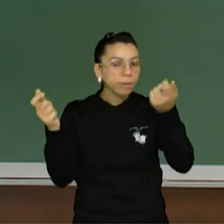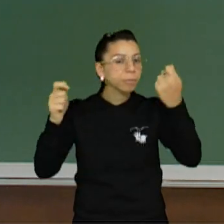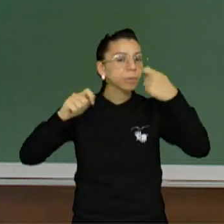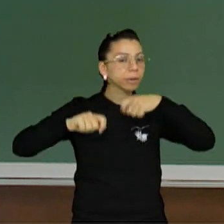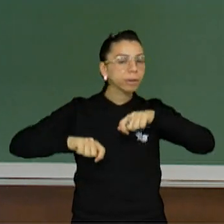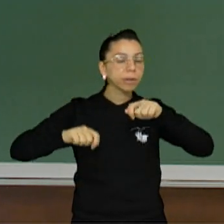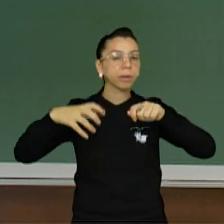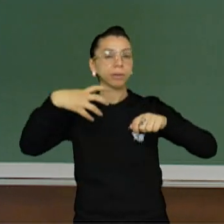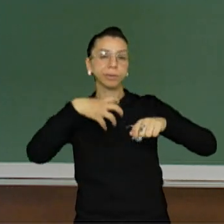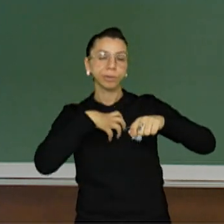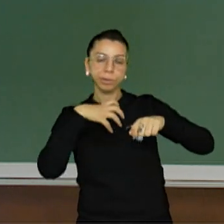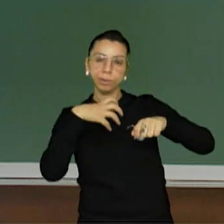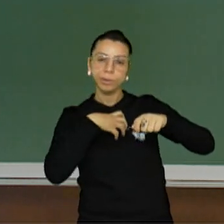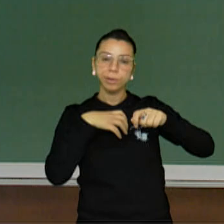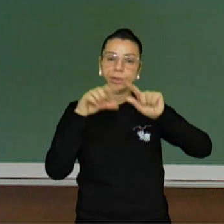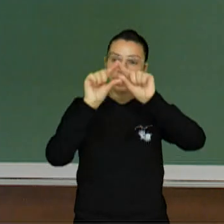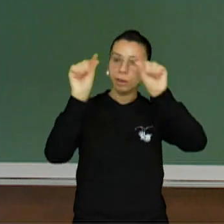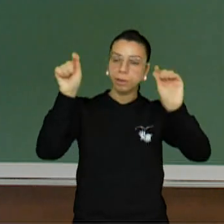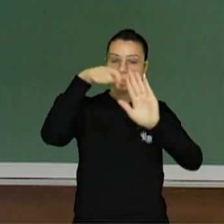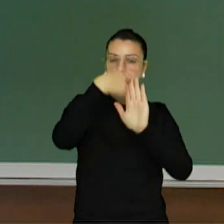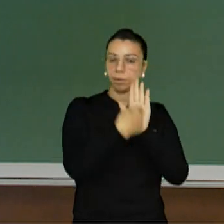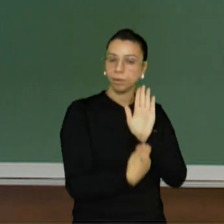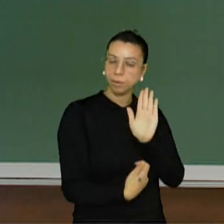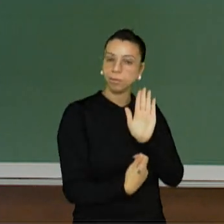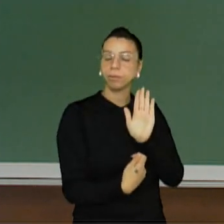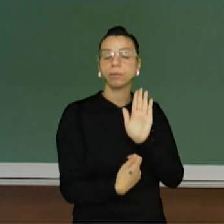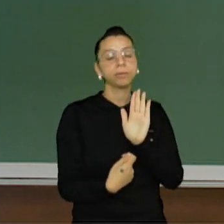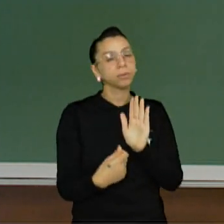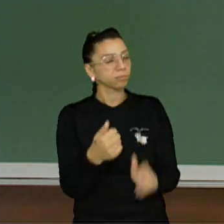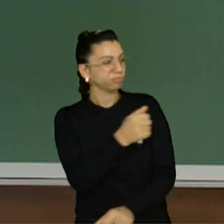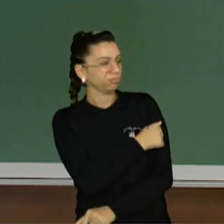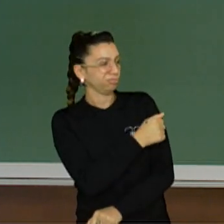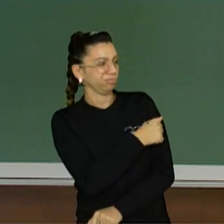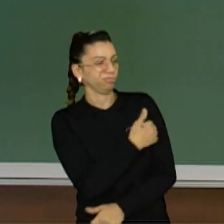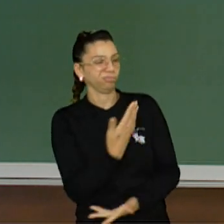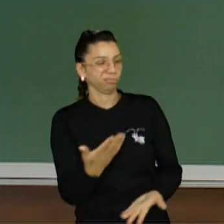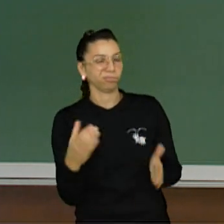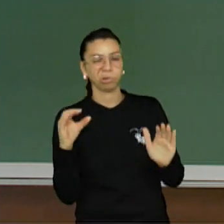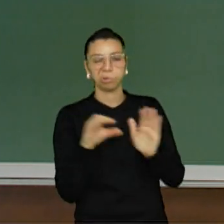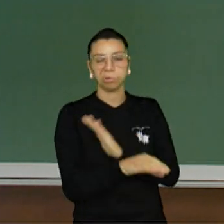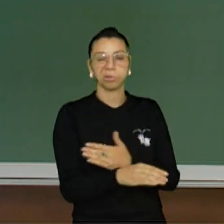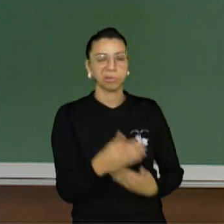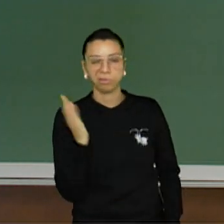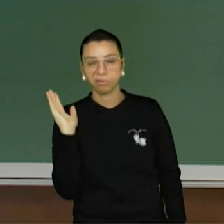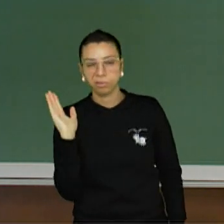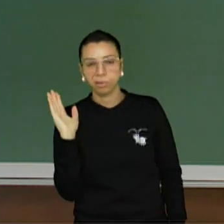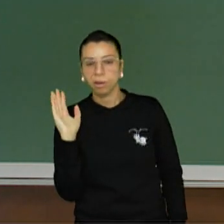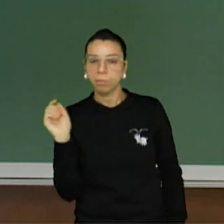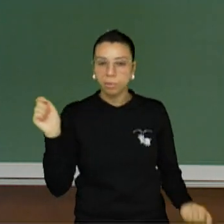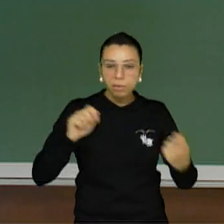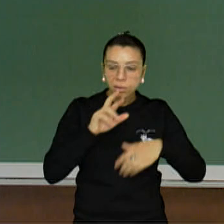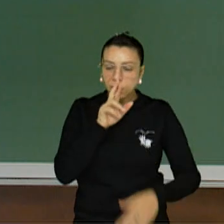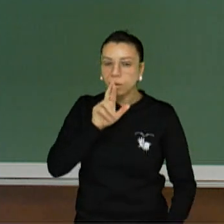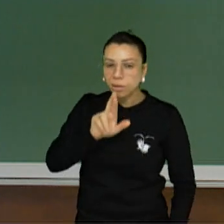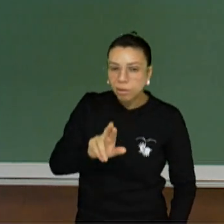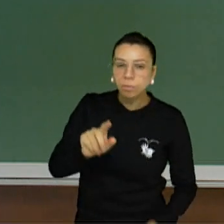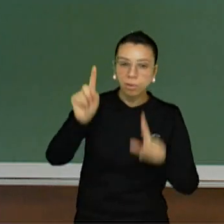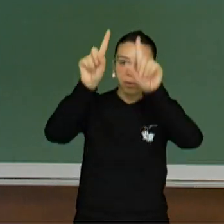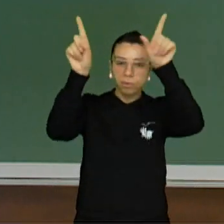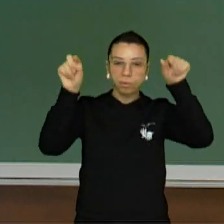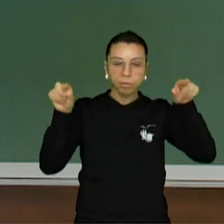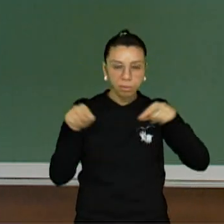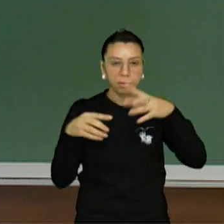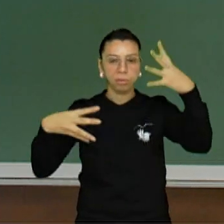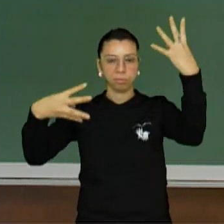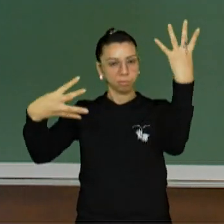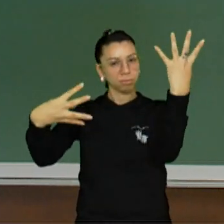com esse formato aqui de texto, e aí o aluno, que propriedade é essa? Será que eu vou ter que resolver um determinante aí 4